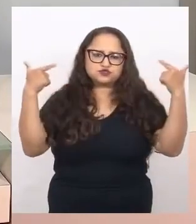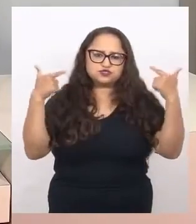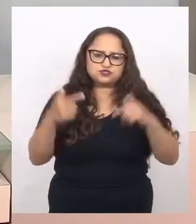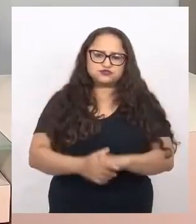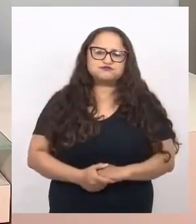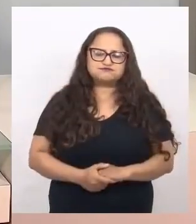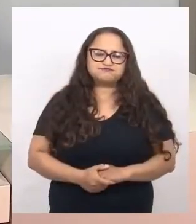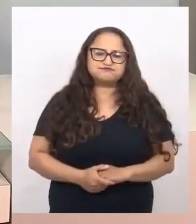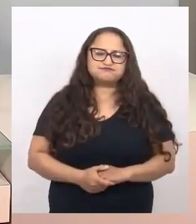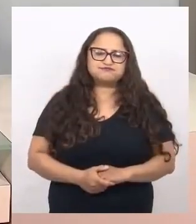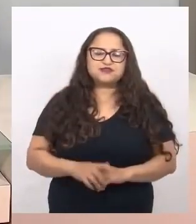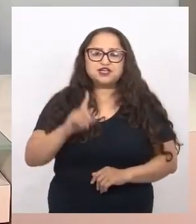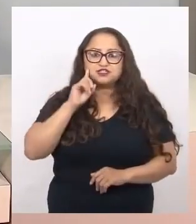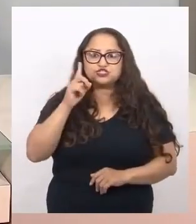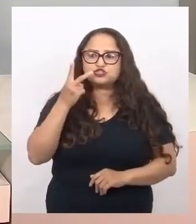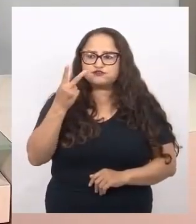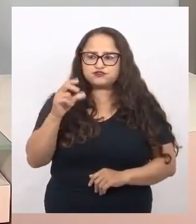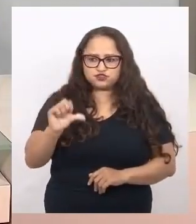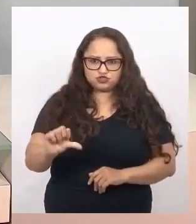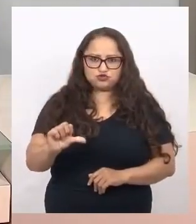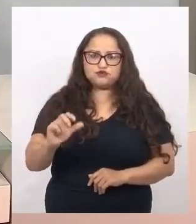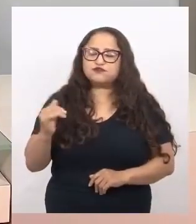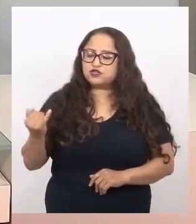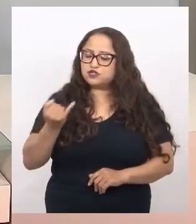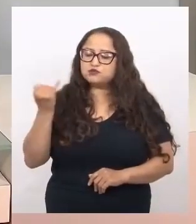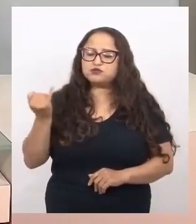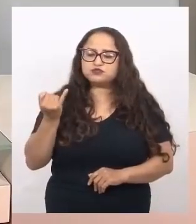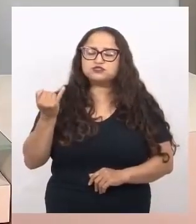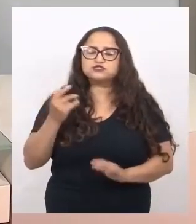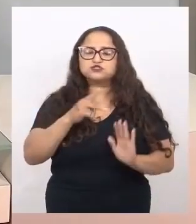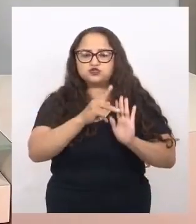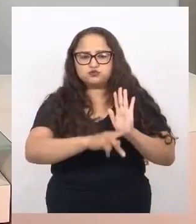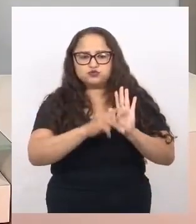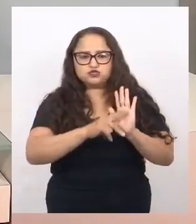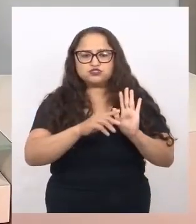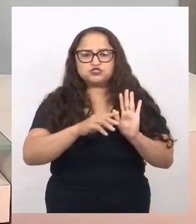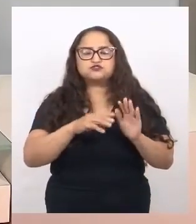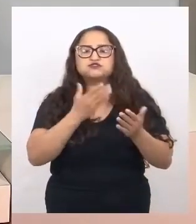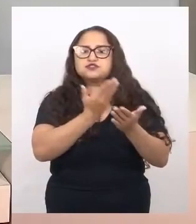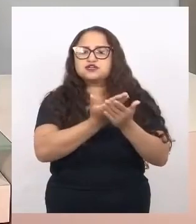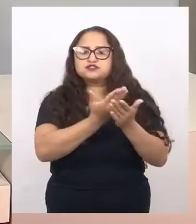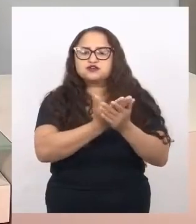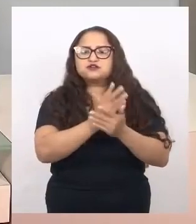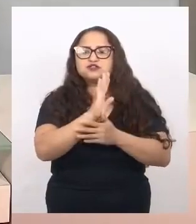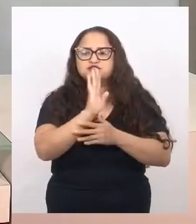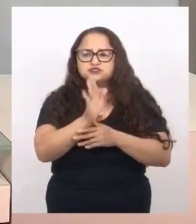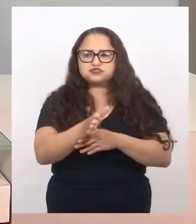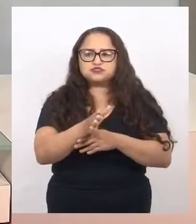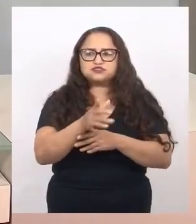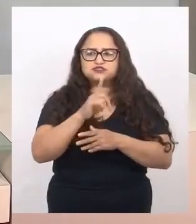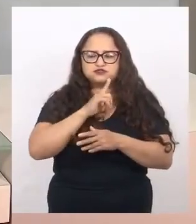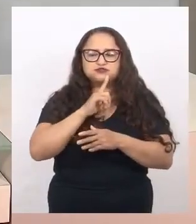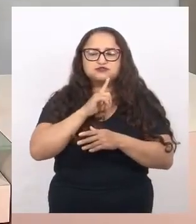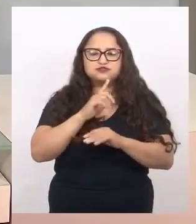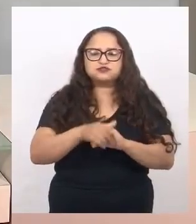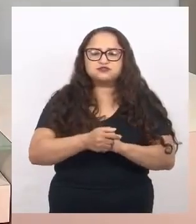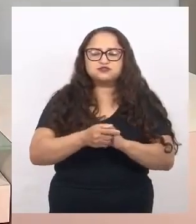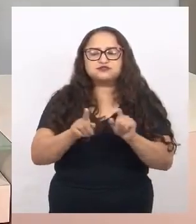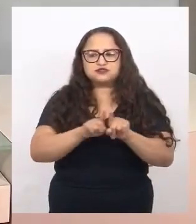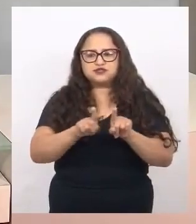É isso, dia 29 é super importante a atribuição dos projetos para que essas aulas desse docente já não entrem na